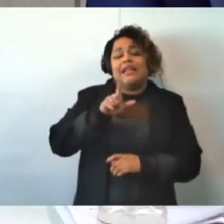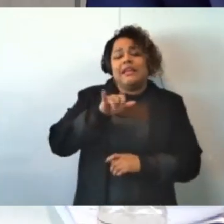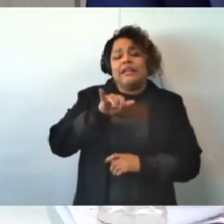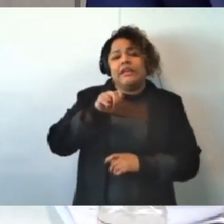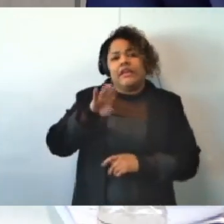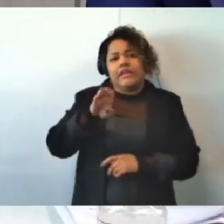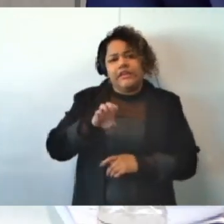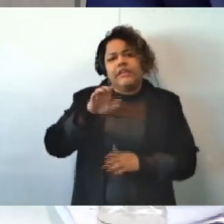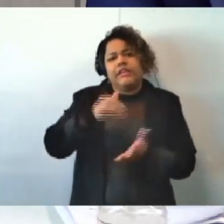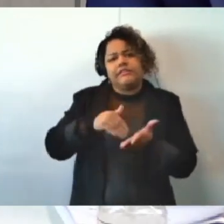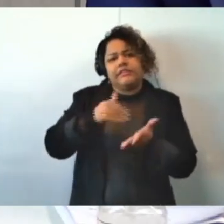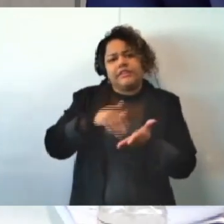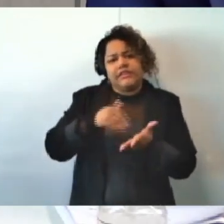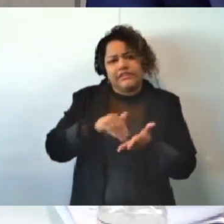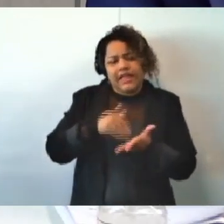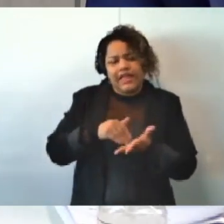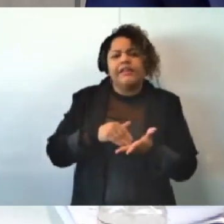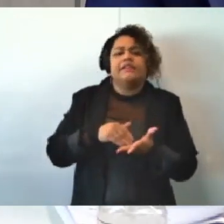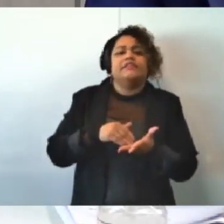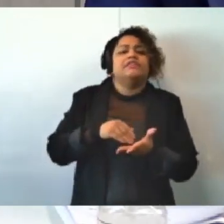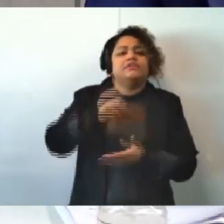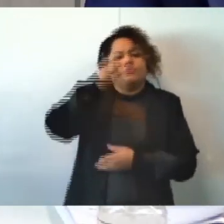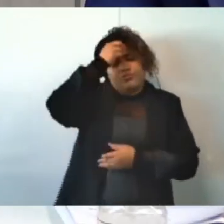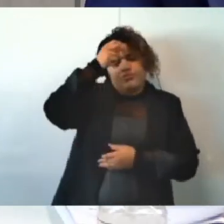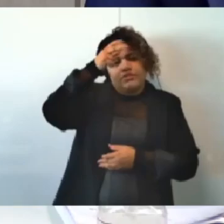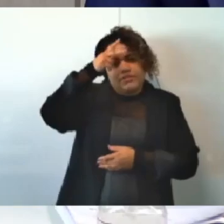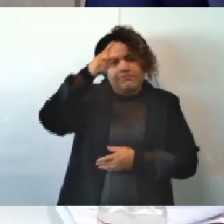de cultura. Está presente?